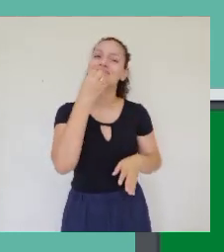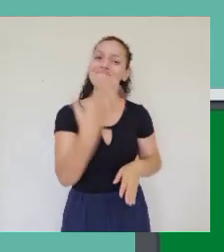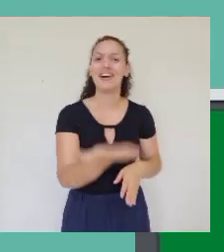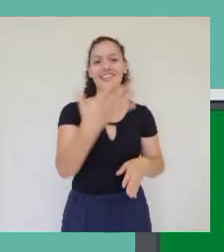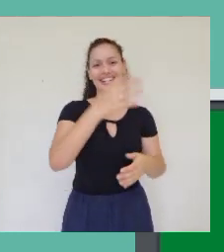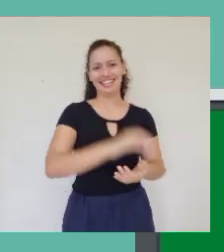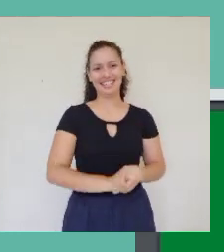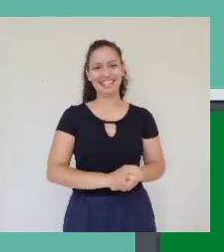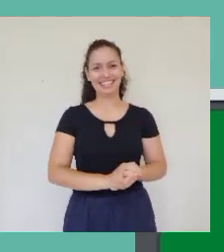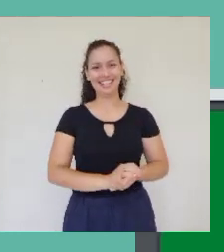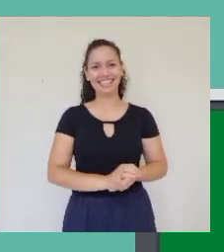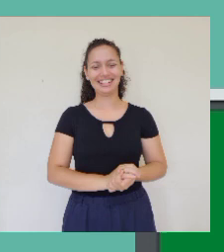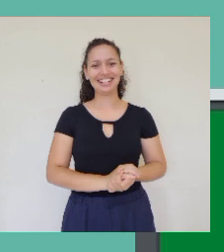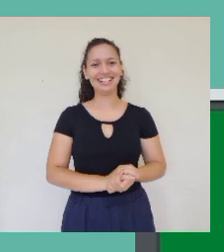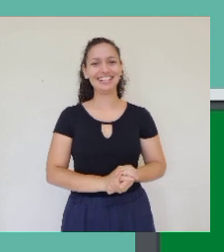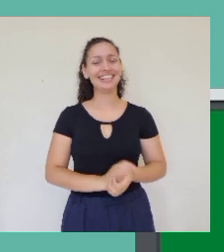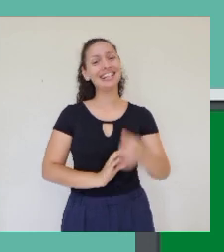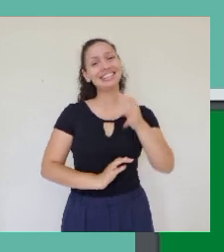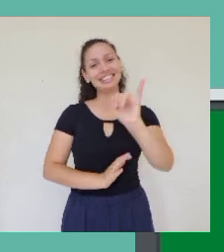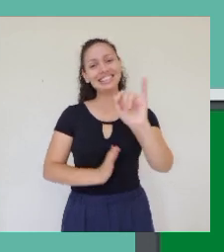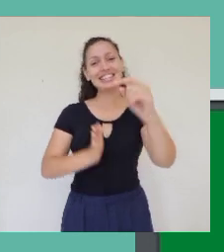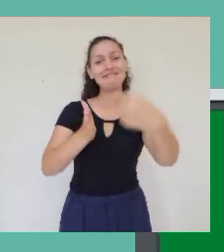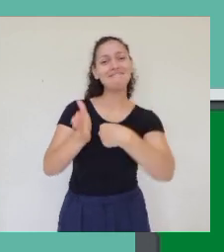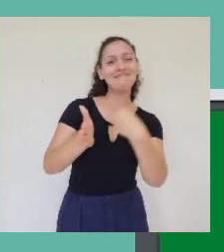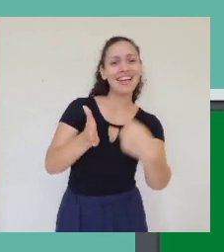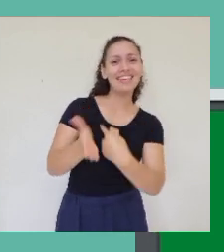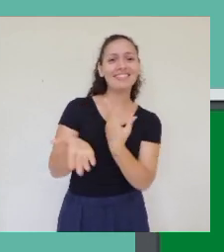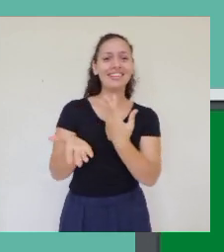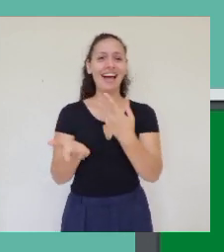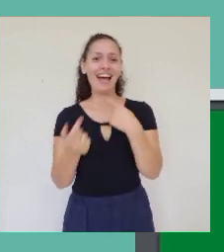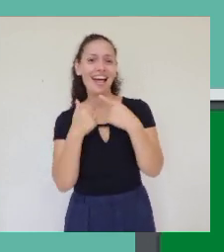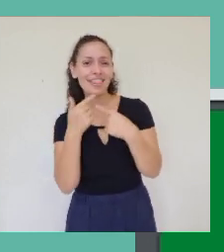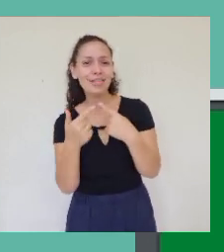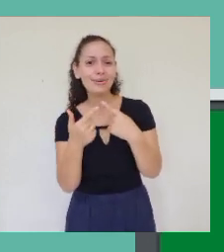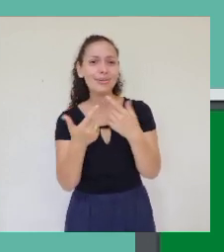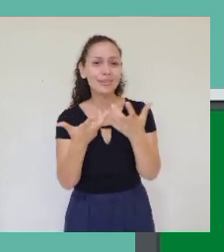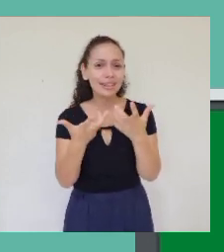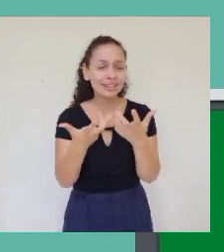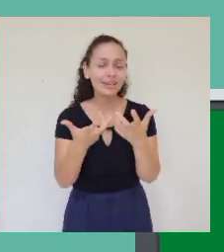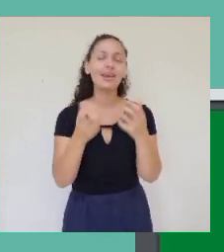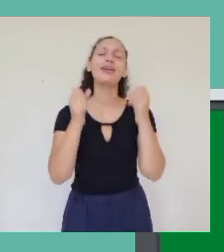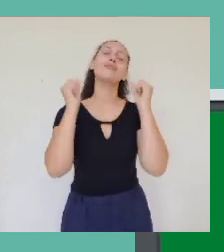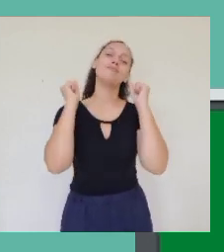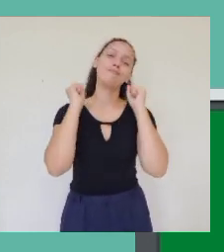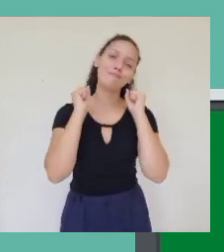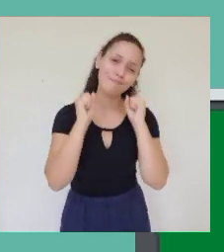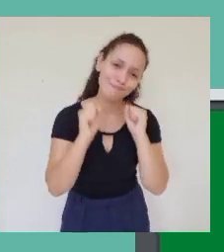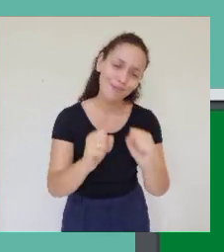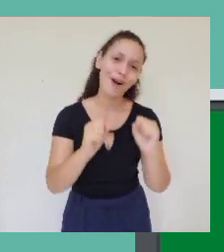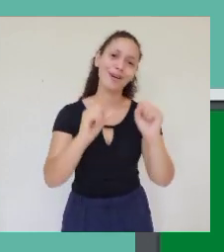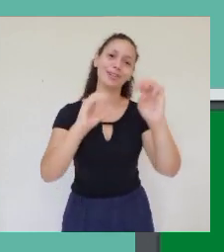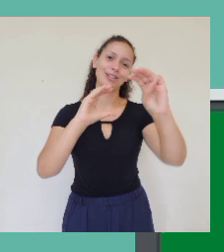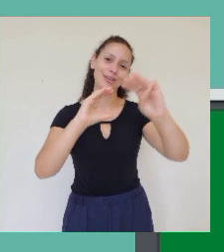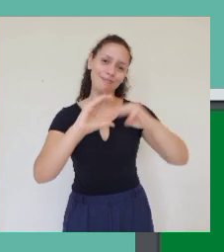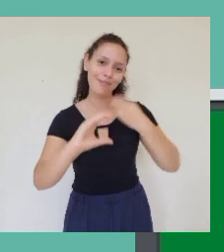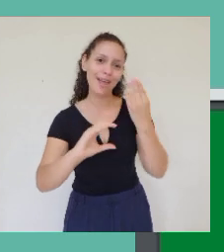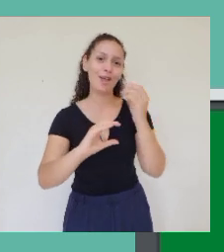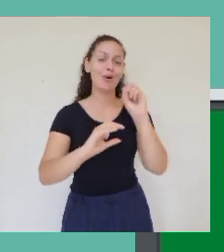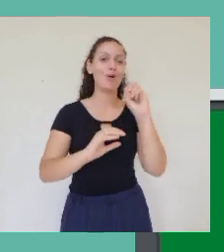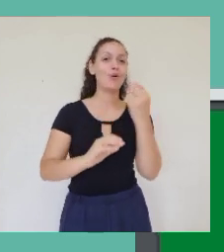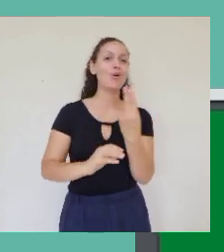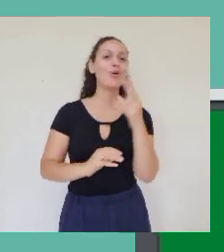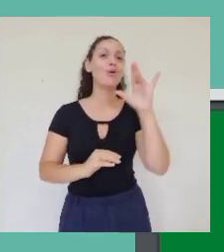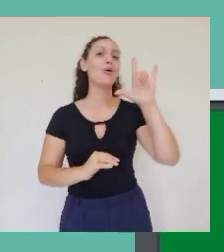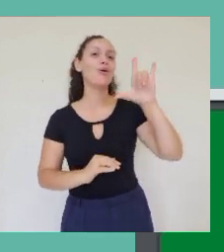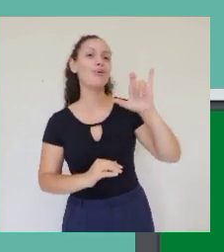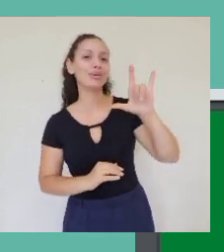bom? Se vocês tiverem alguma pergunta, alguma dúvida, pode entrar em contato comigo por e-mail ou pelo meu Instagram, que vai ser um prazer